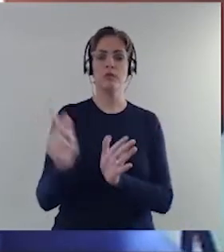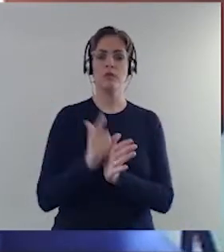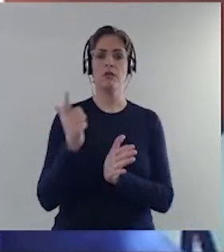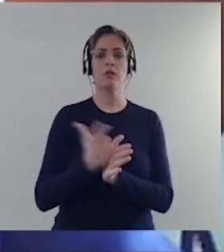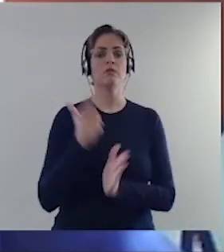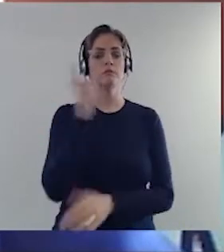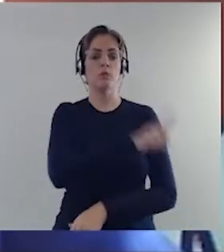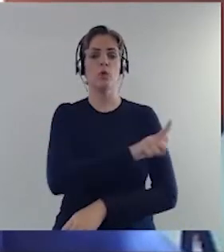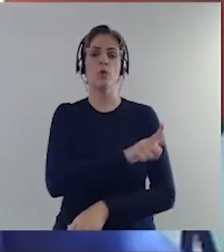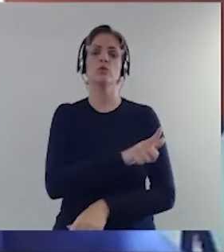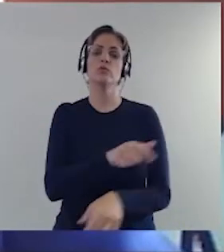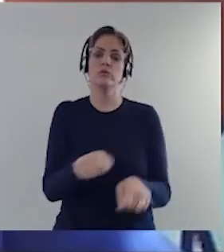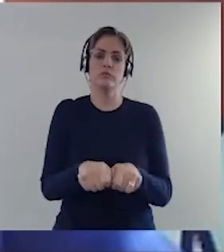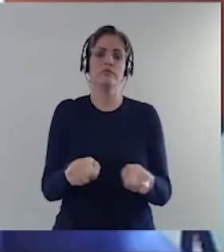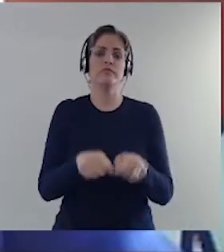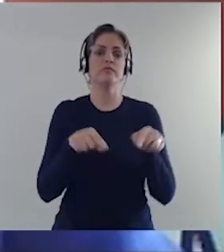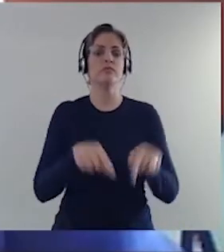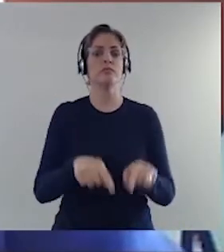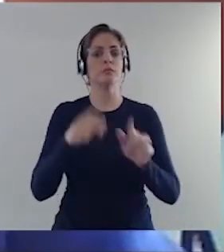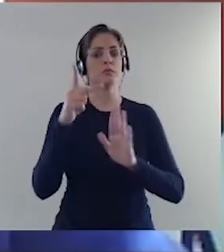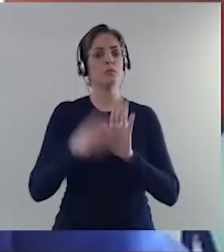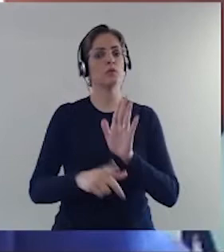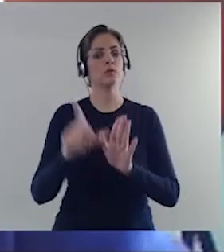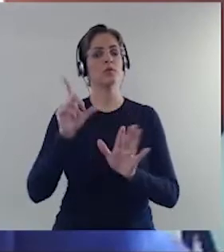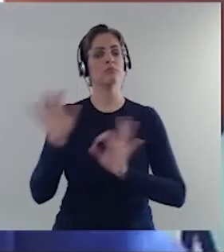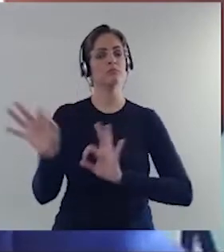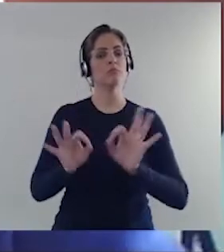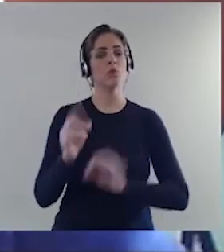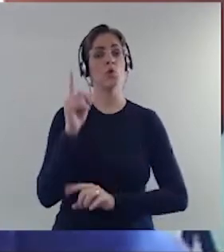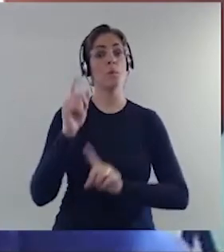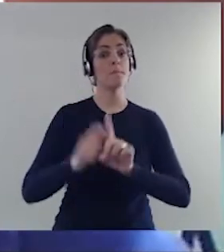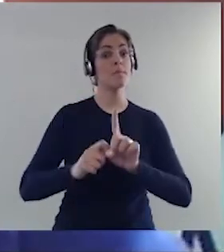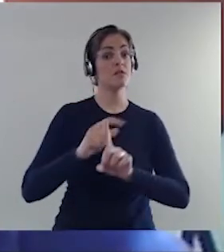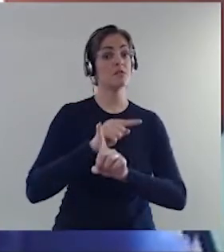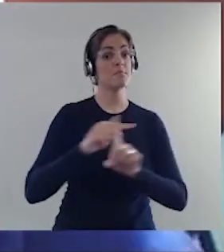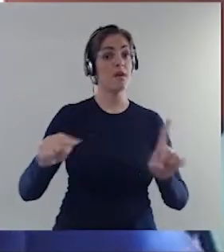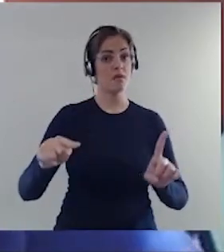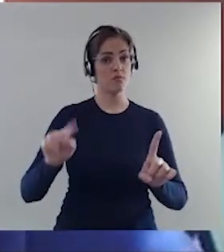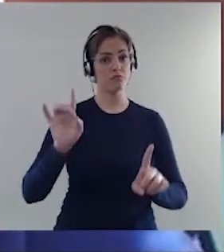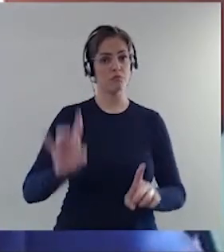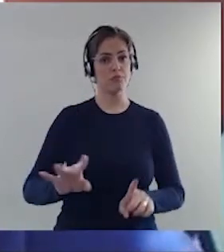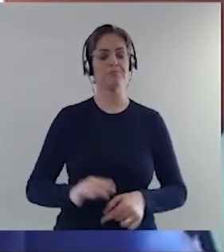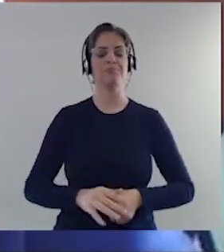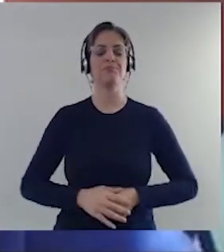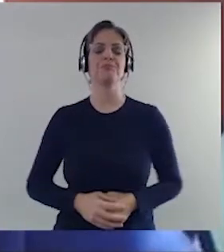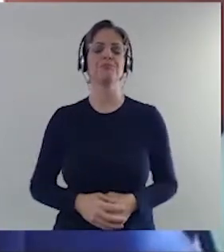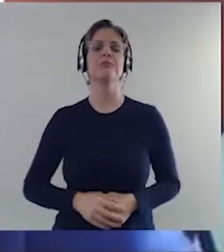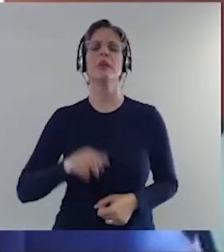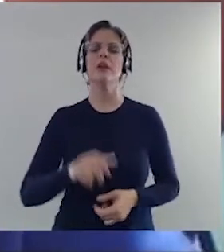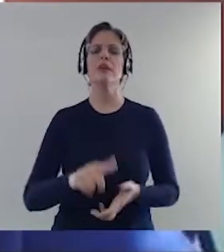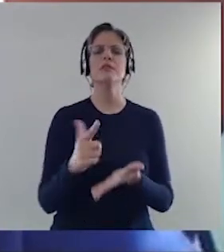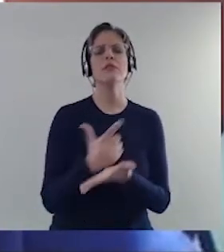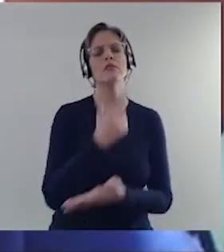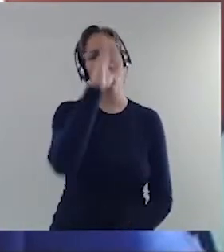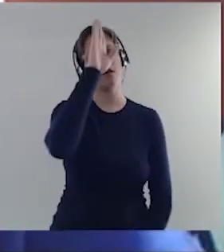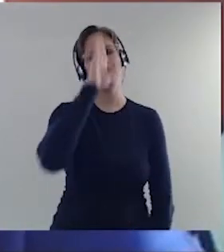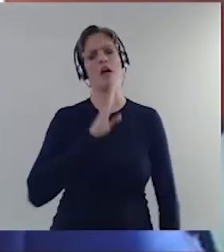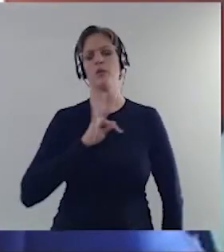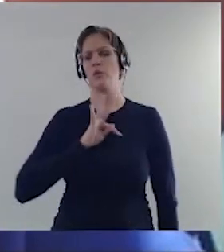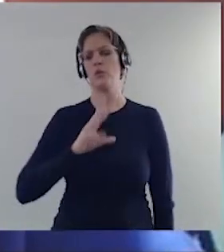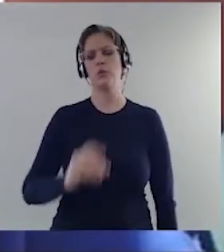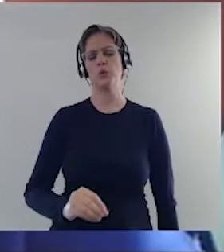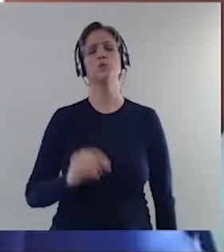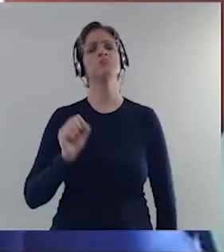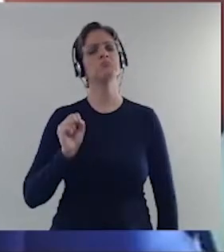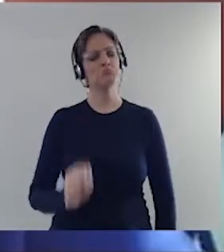a realização deste projeto em apenas 1 mês e meio. O livro é inteiramente gratuito, pode